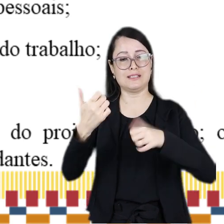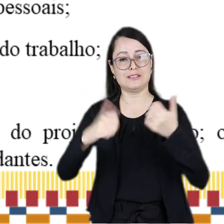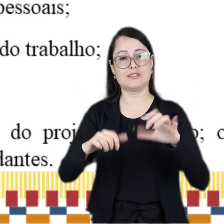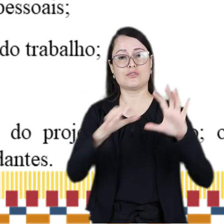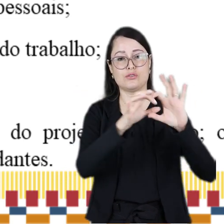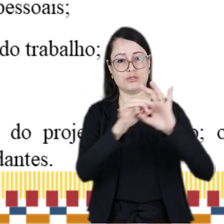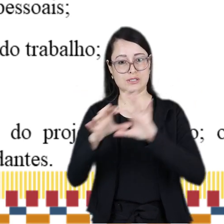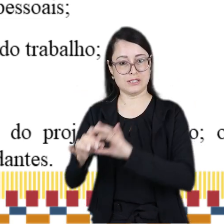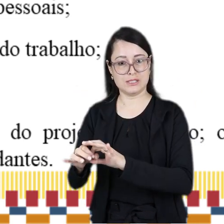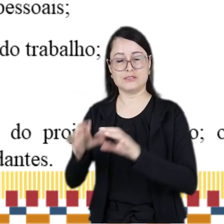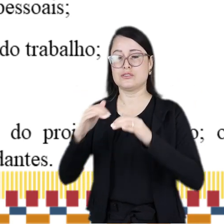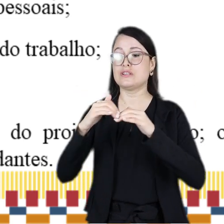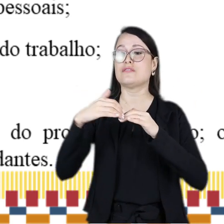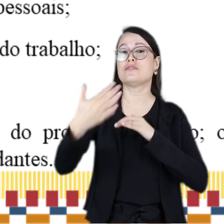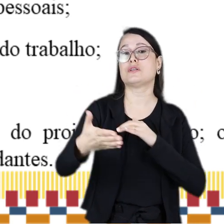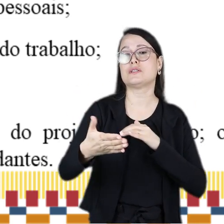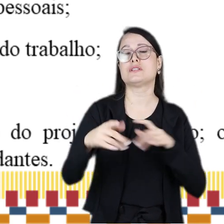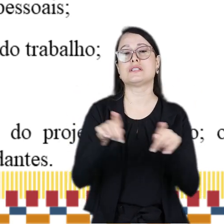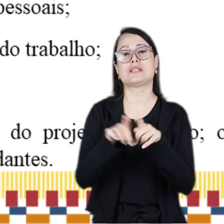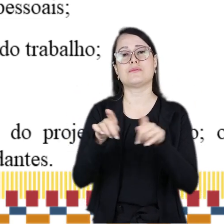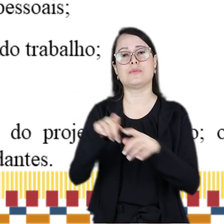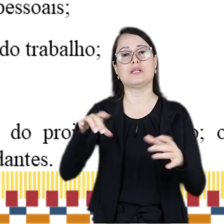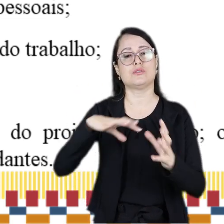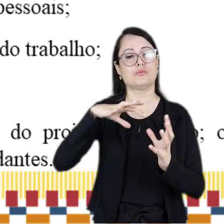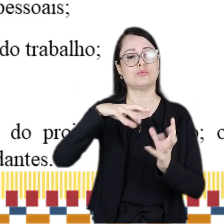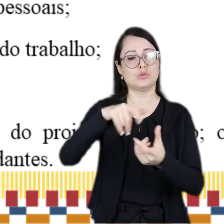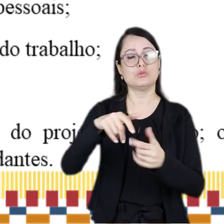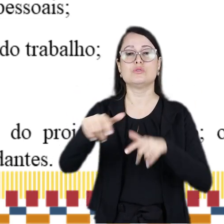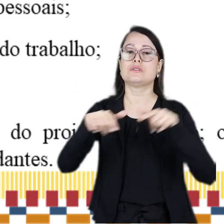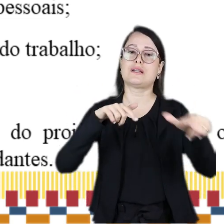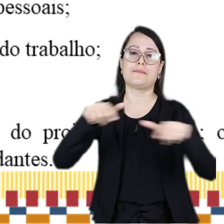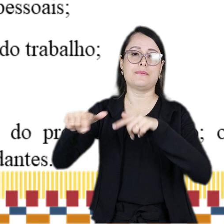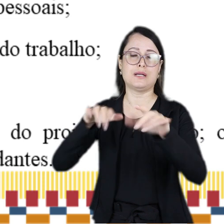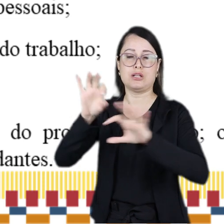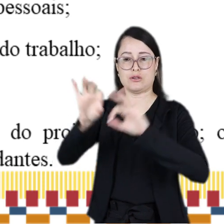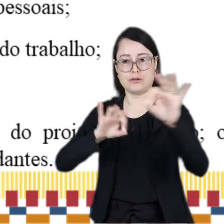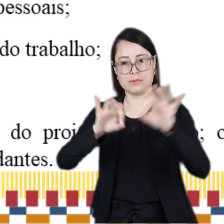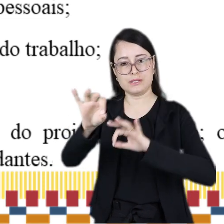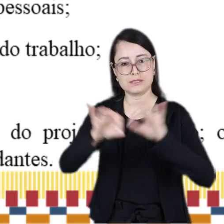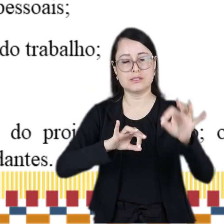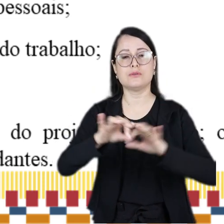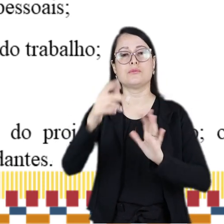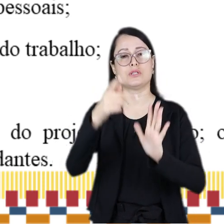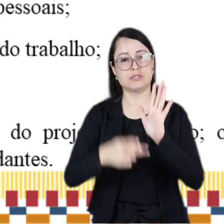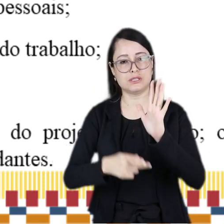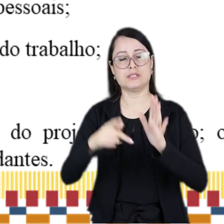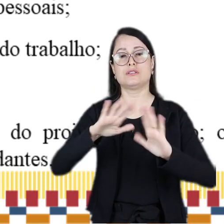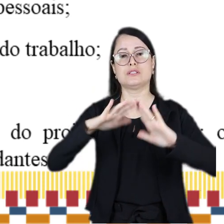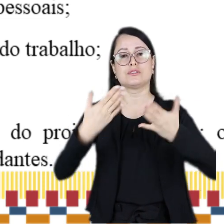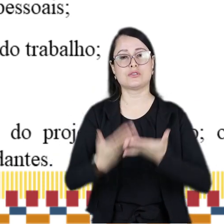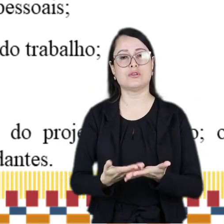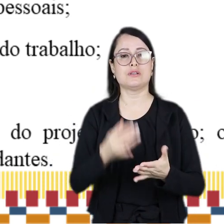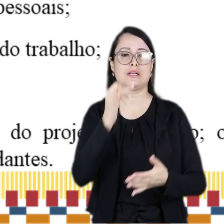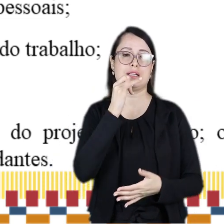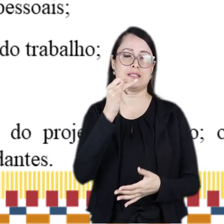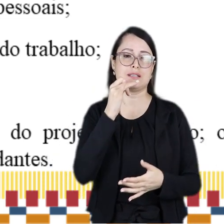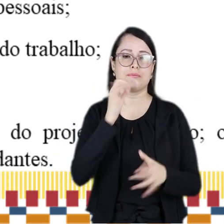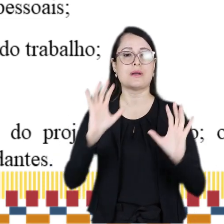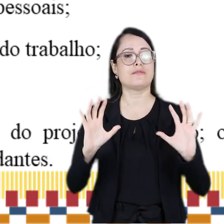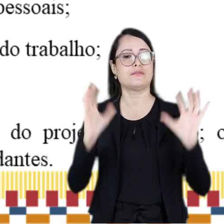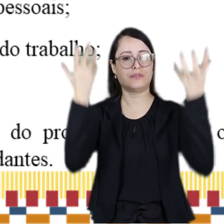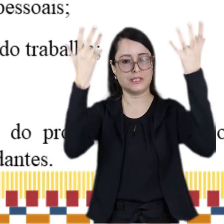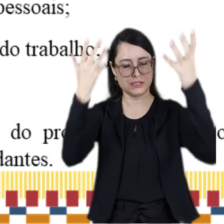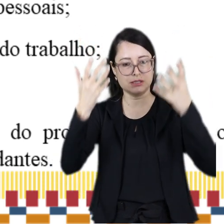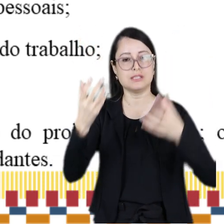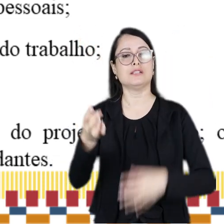em relação ao mundo do trabalho. A elaboração de um projeto escolar. Exemplo, uma festa de terceirão, né? Que se quer realizar de